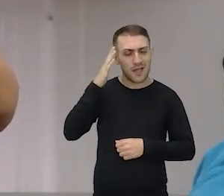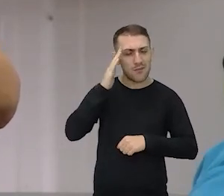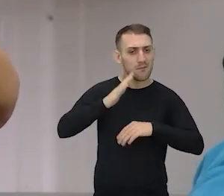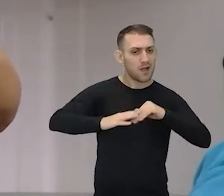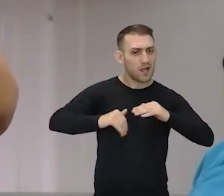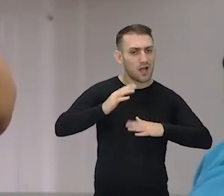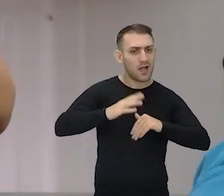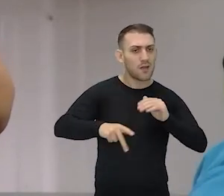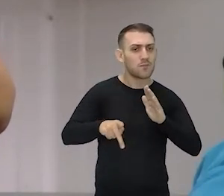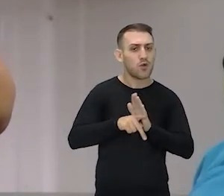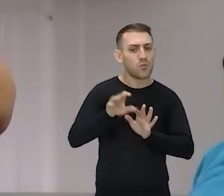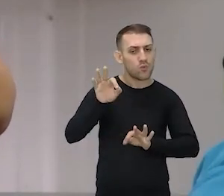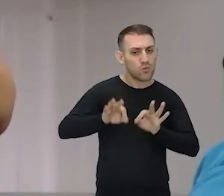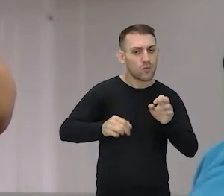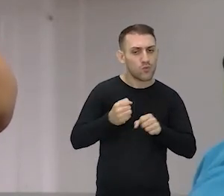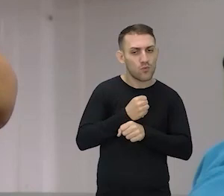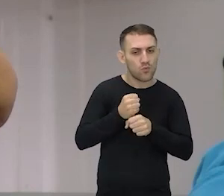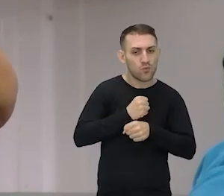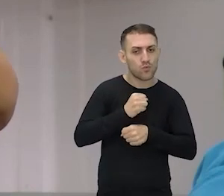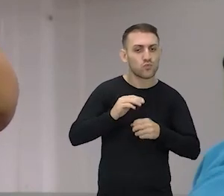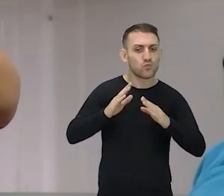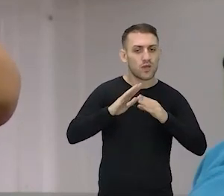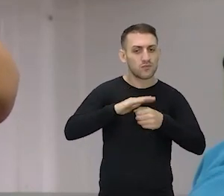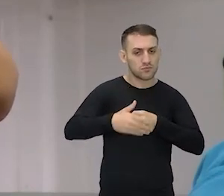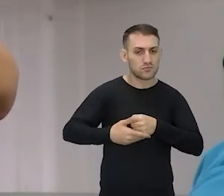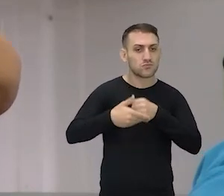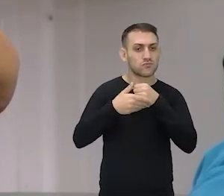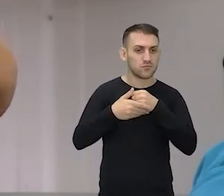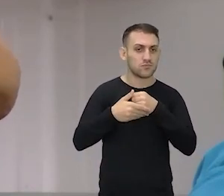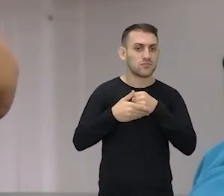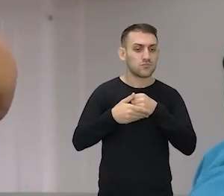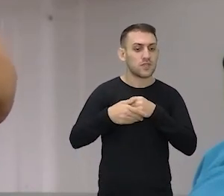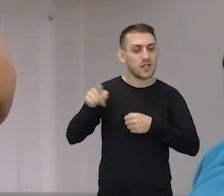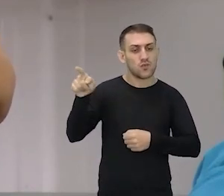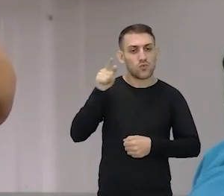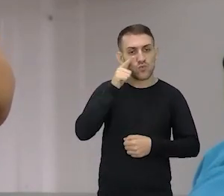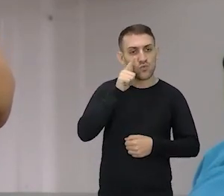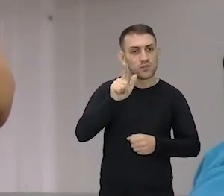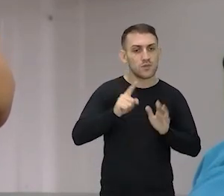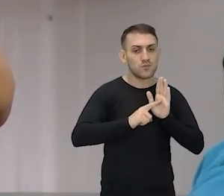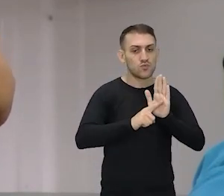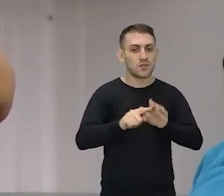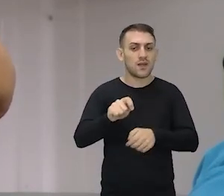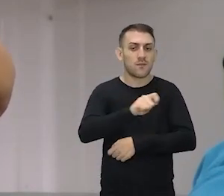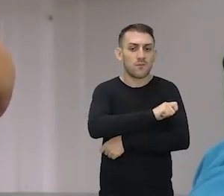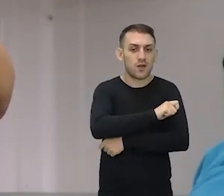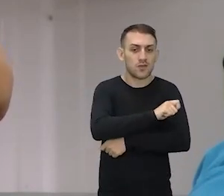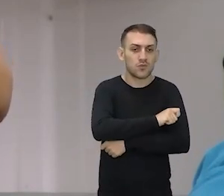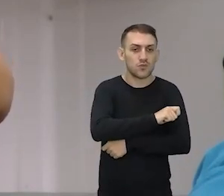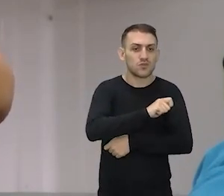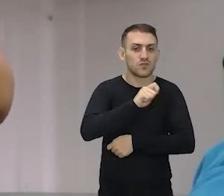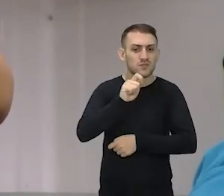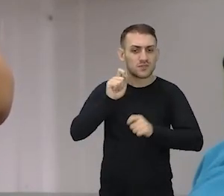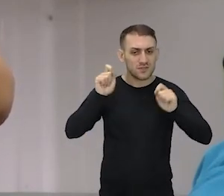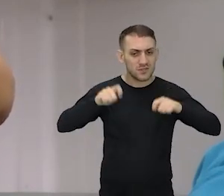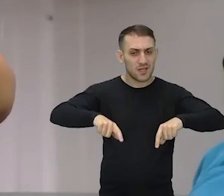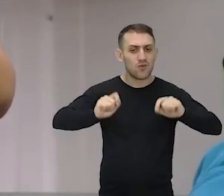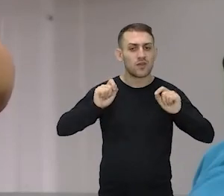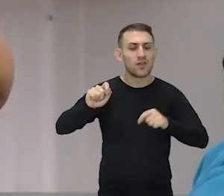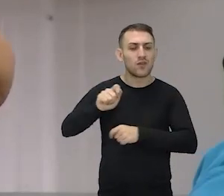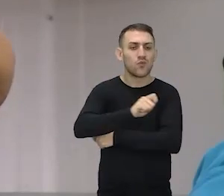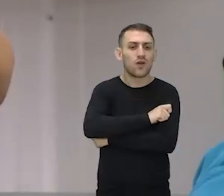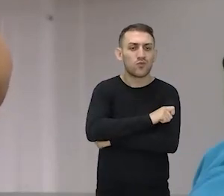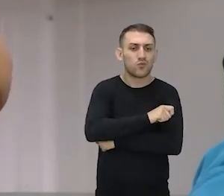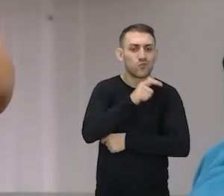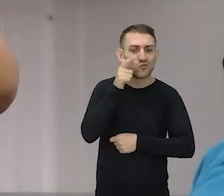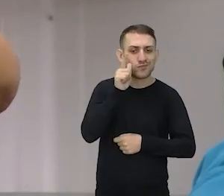prática a construção de uma casa. Então, ele conseguiu mostrar para o aluno. Isso desperta no aluno